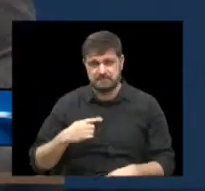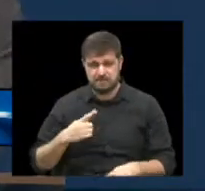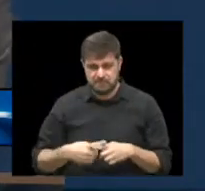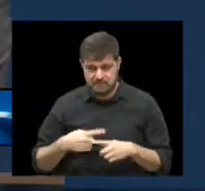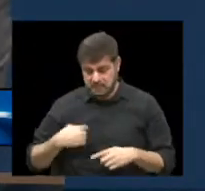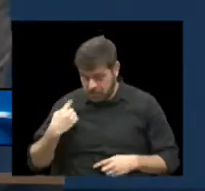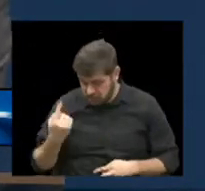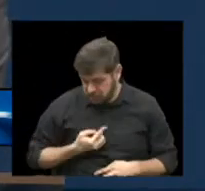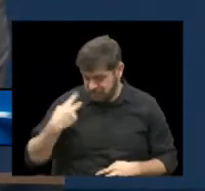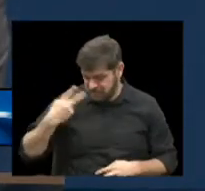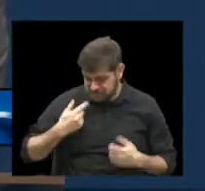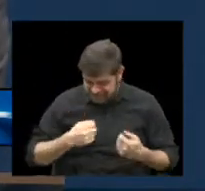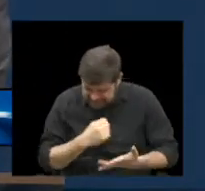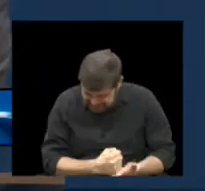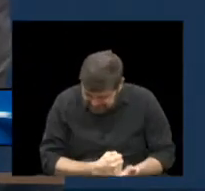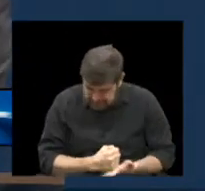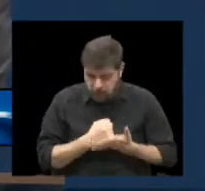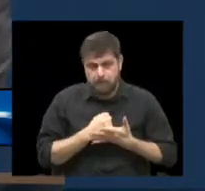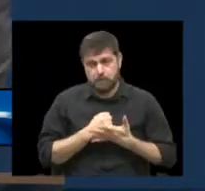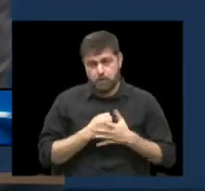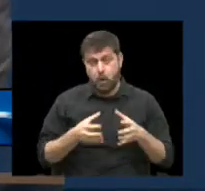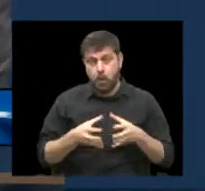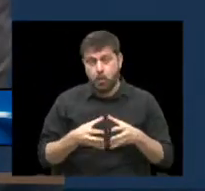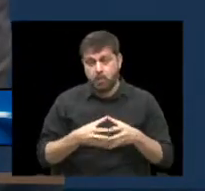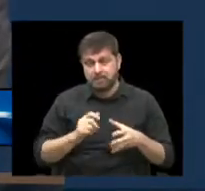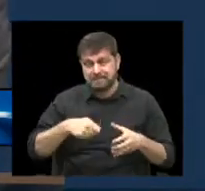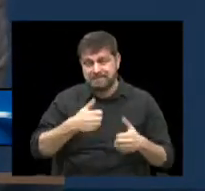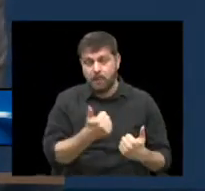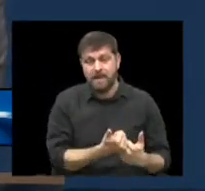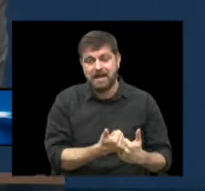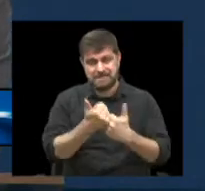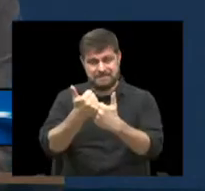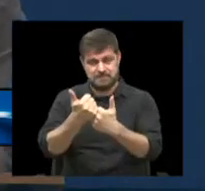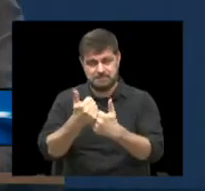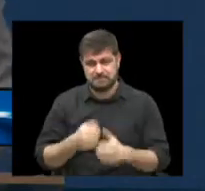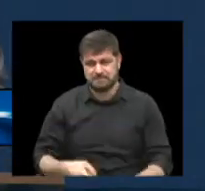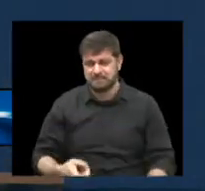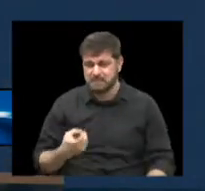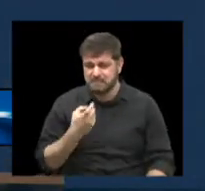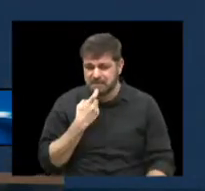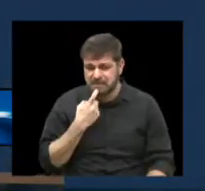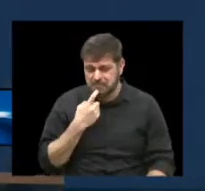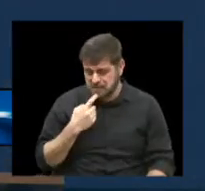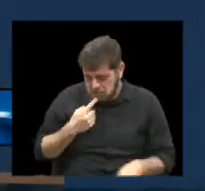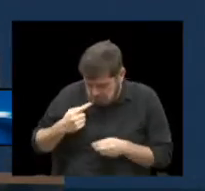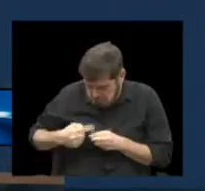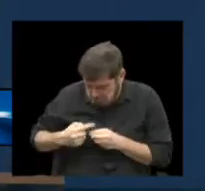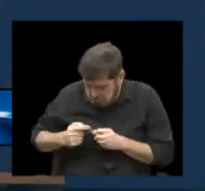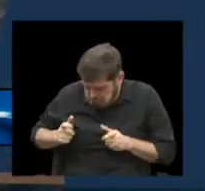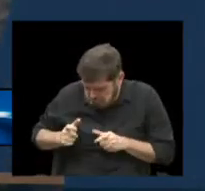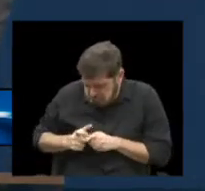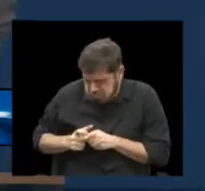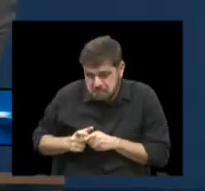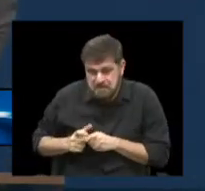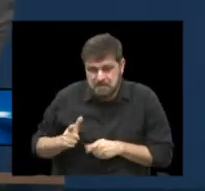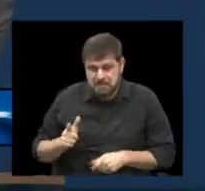muito apoio. E vejo assim, Campinas não é uma cidade do interior em